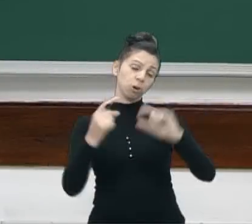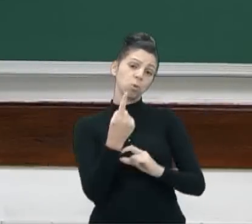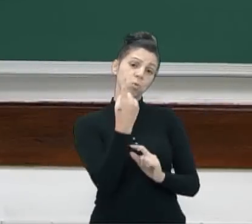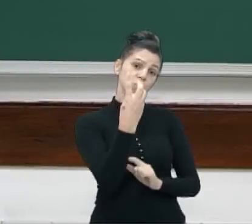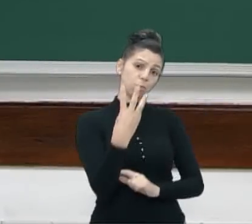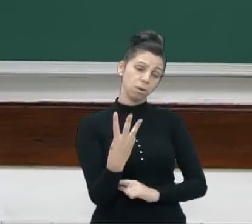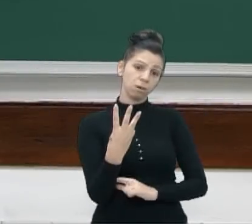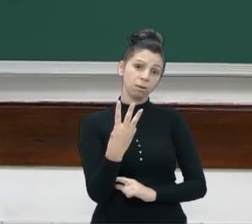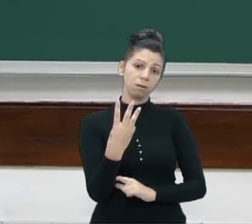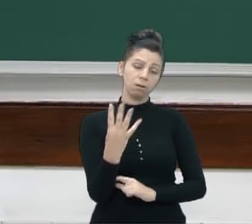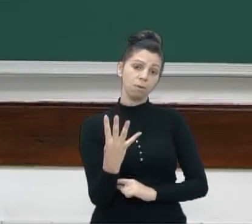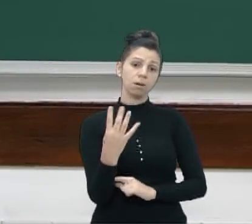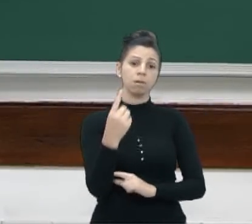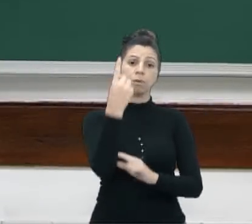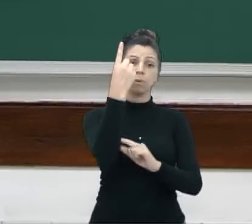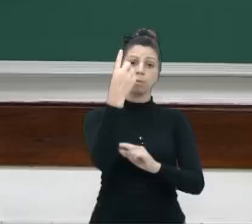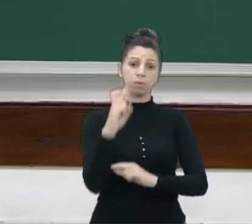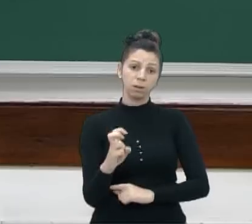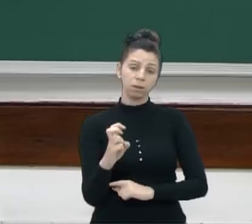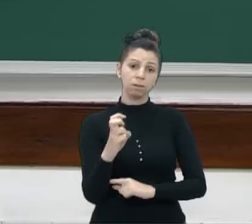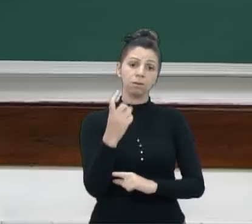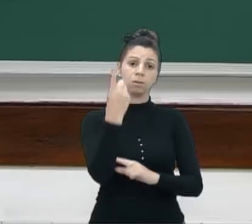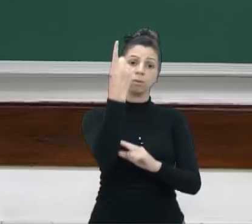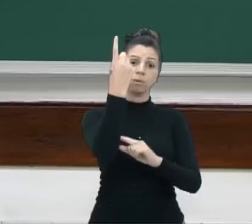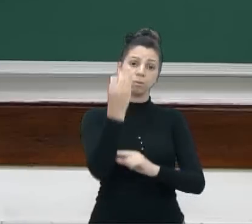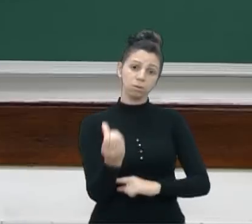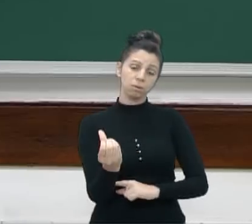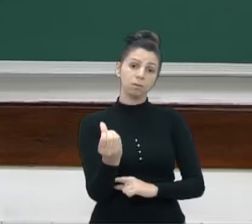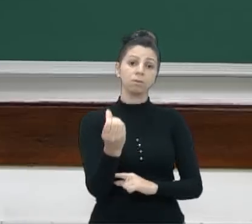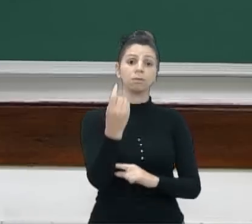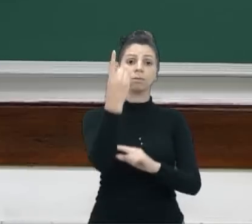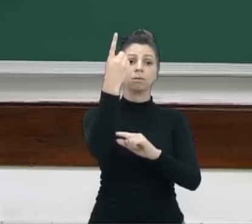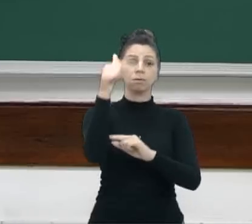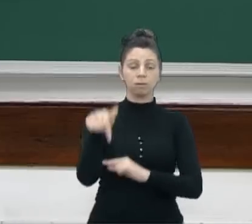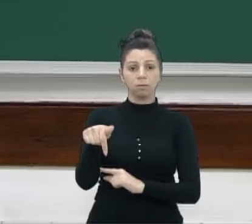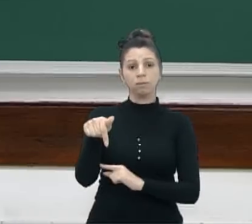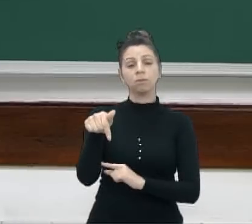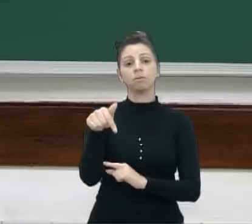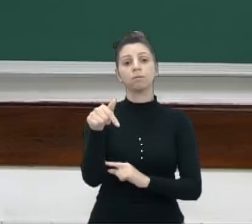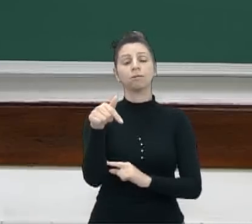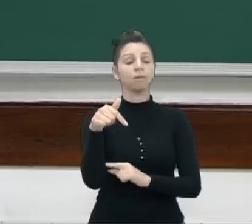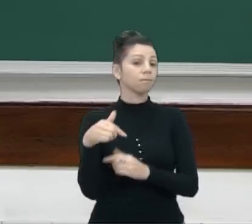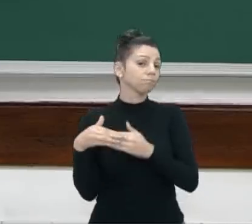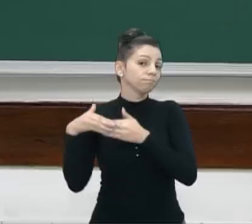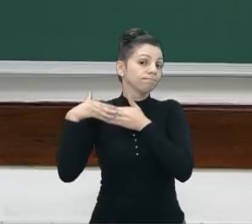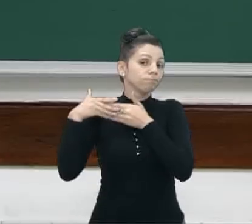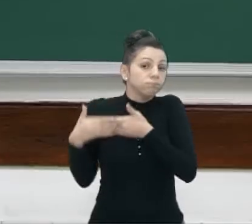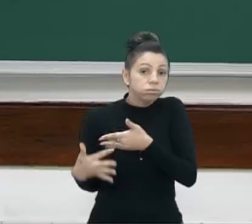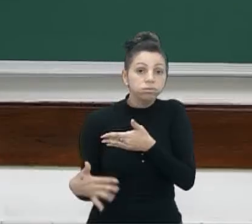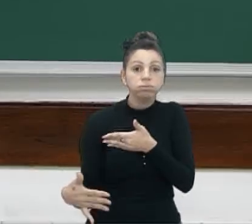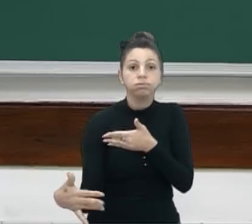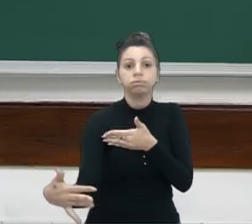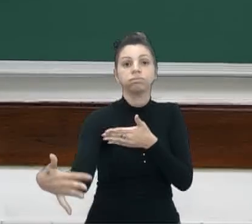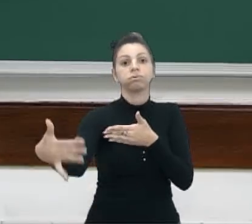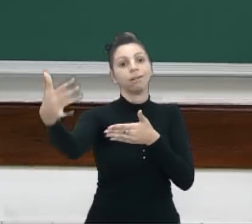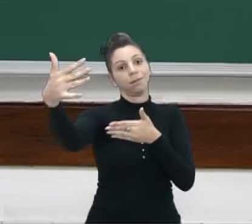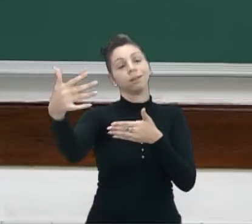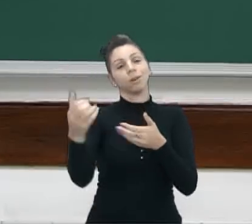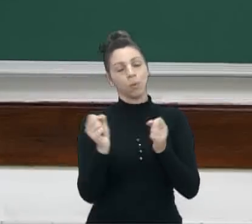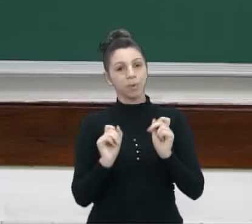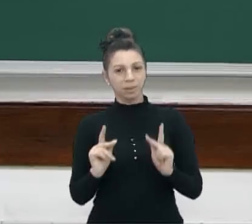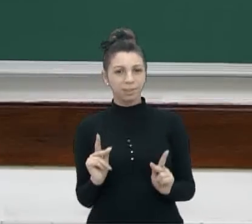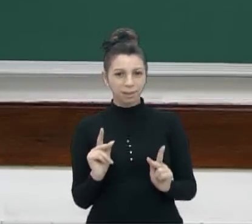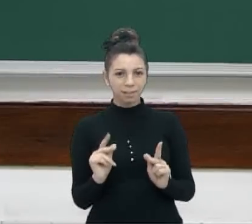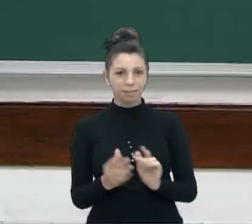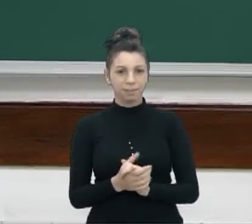1/4, 1/5, 1/6, 1/7 e assim por diante. Tudo